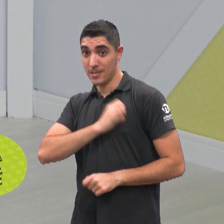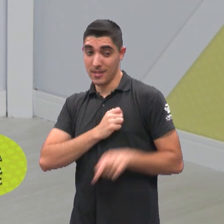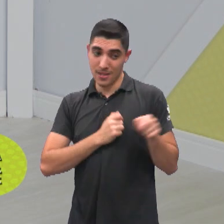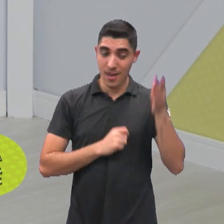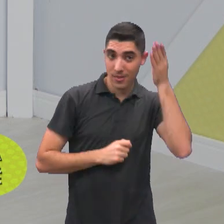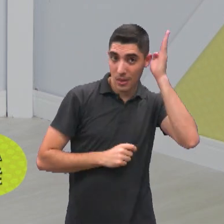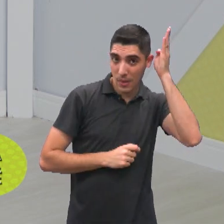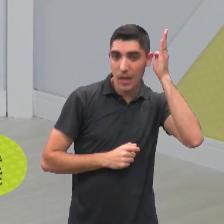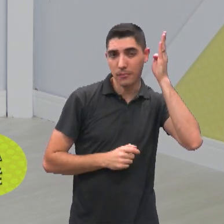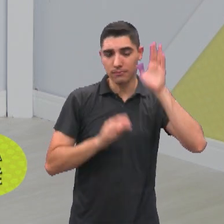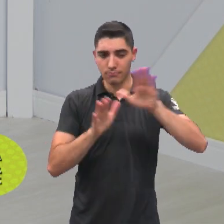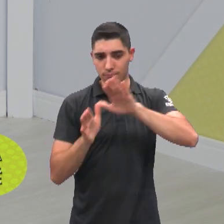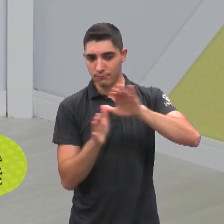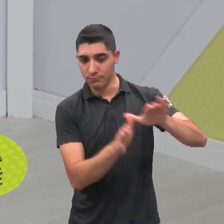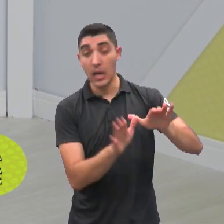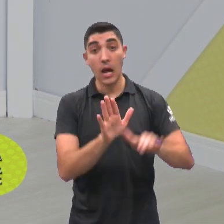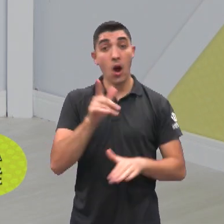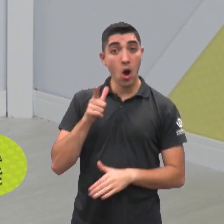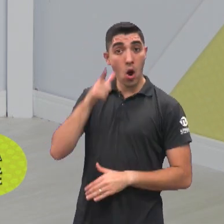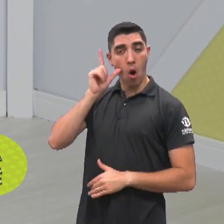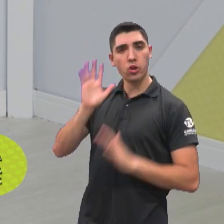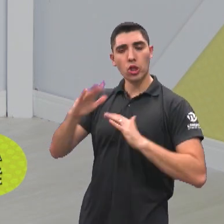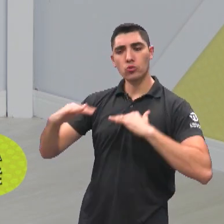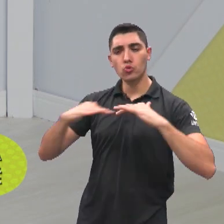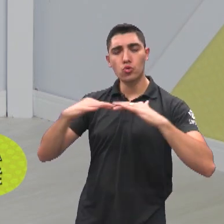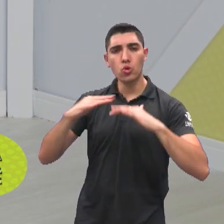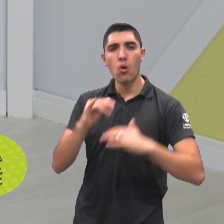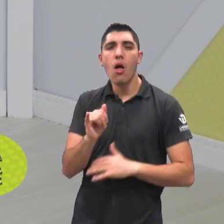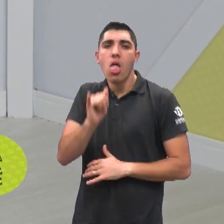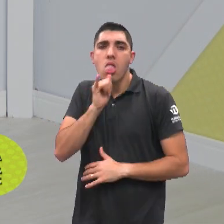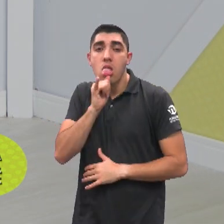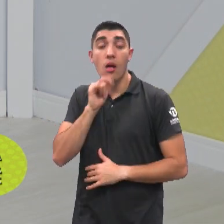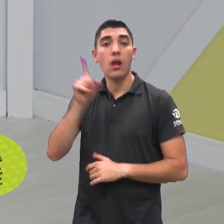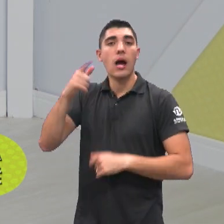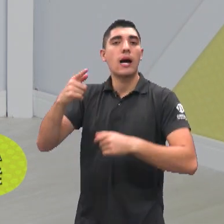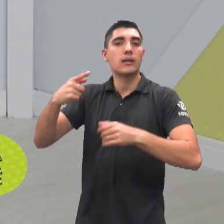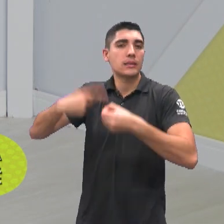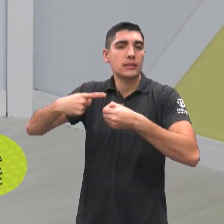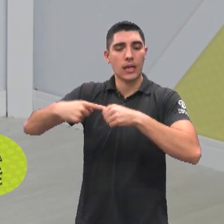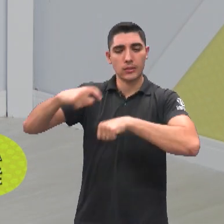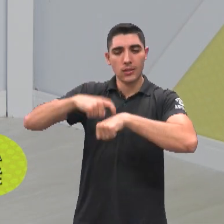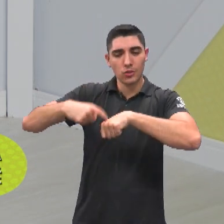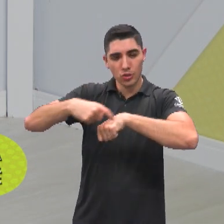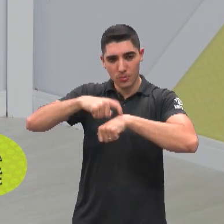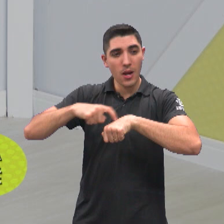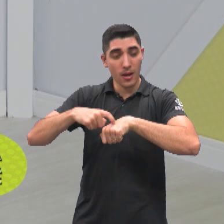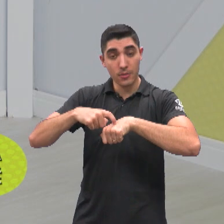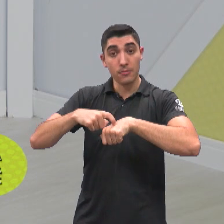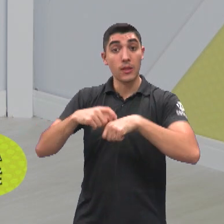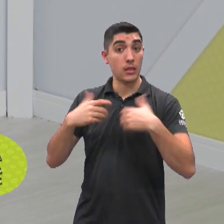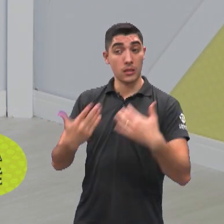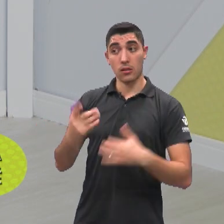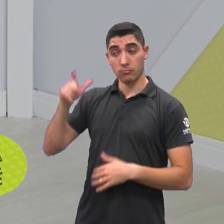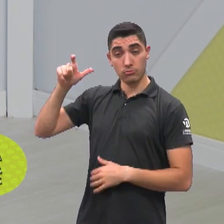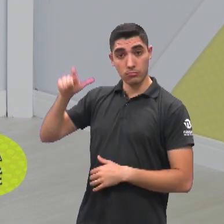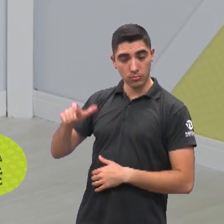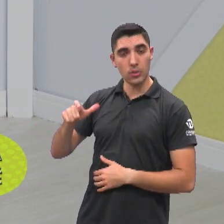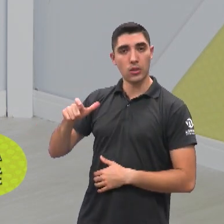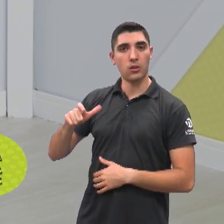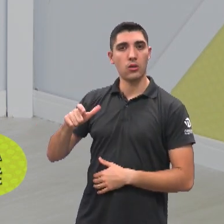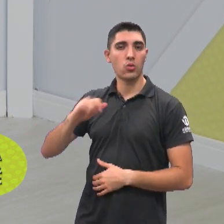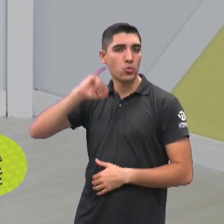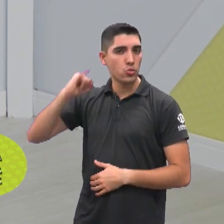a equipe realizou um jogo treino em Atibaia. E o nosso repórter, o João Delfino, ao lado do cinegrafista Luiz Big, eles vão trazer para